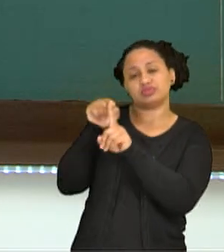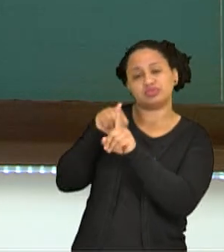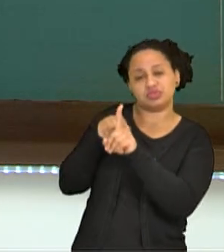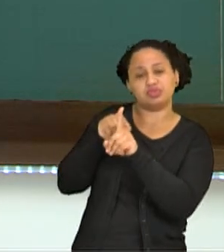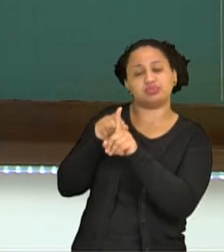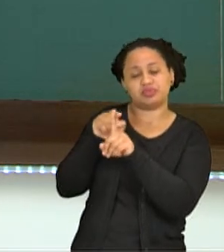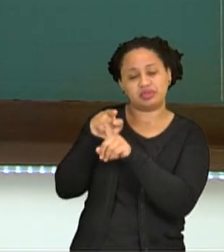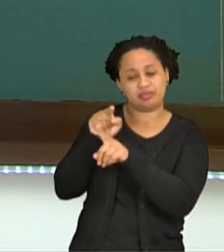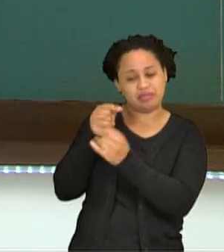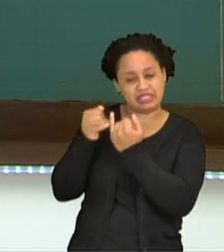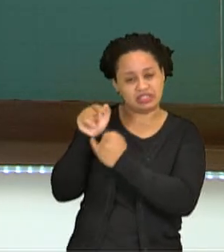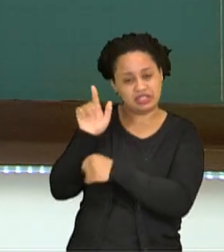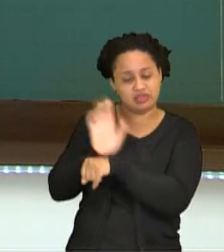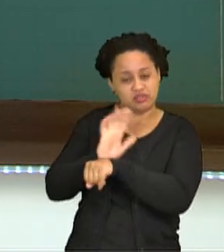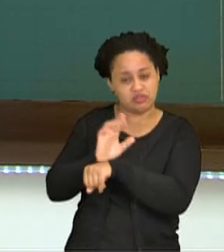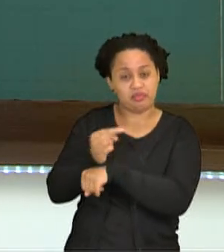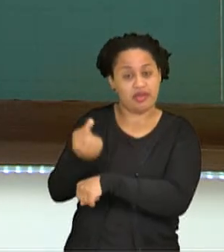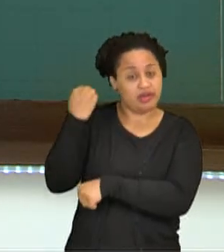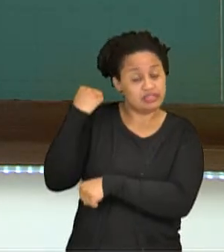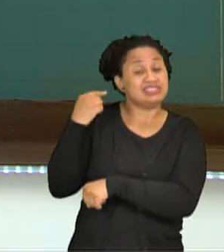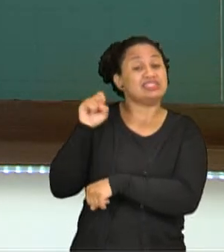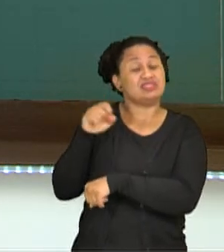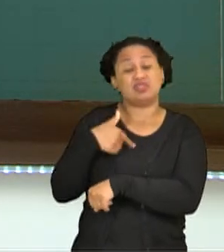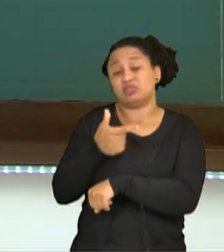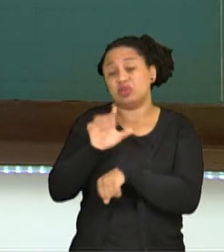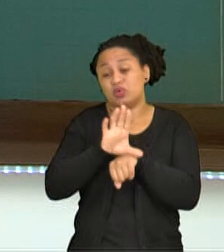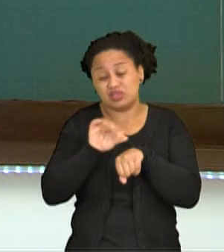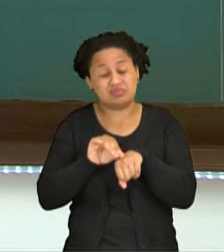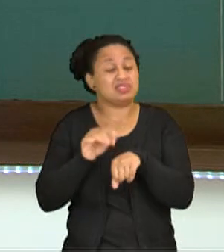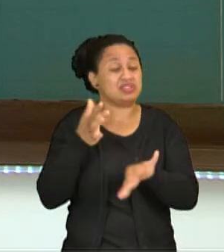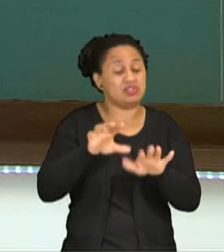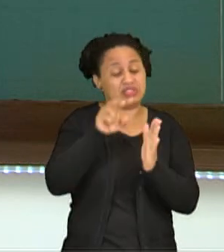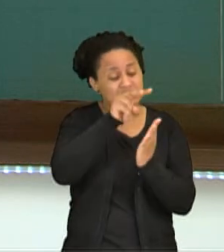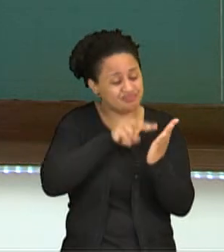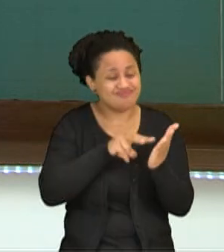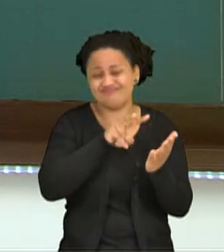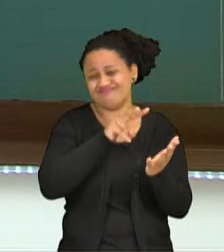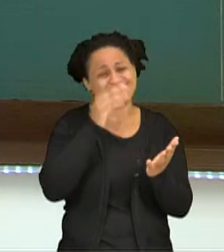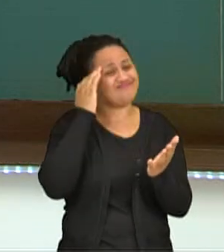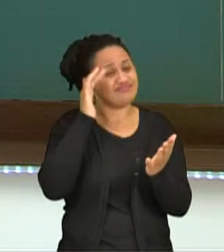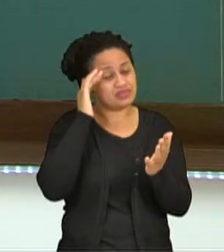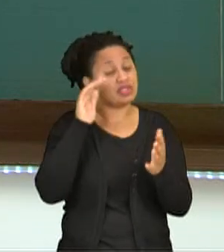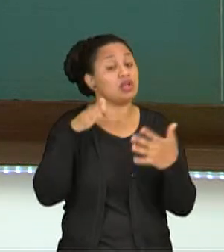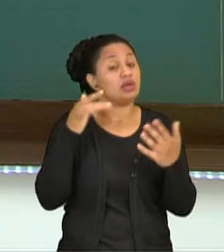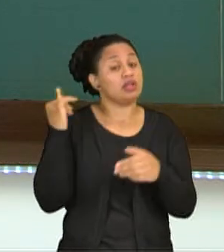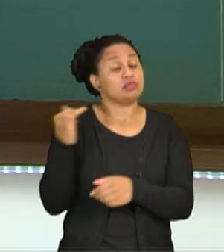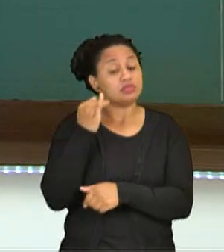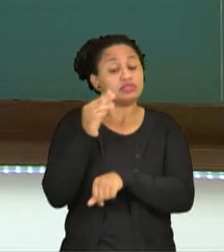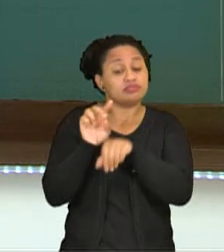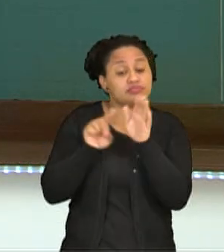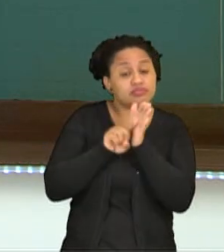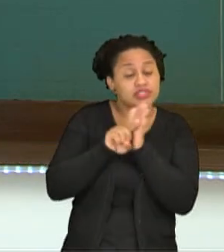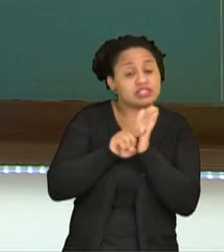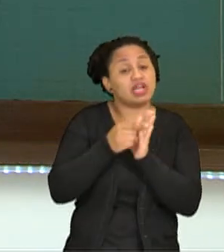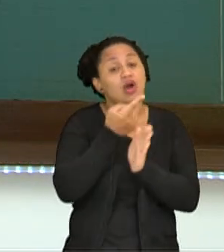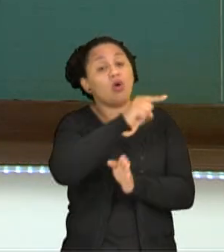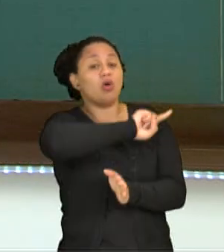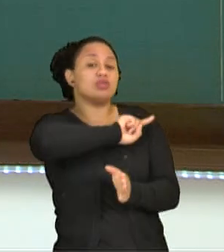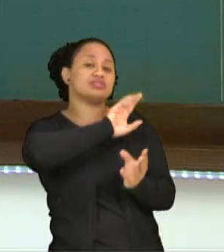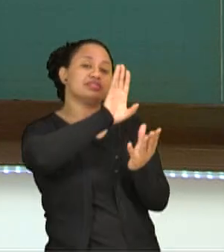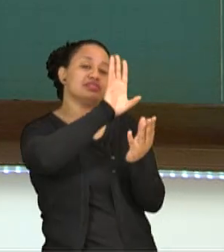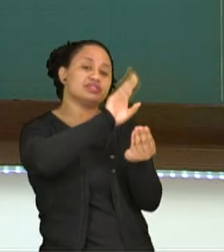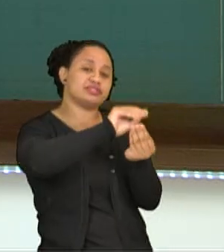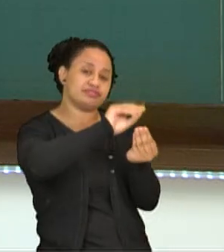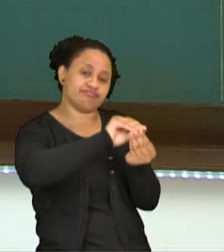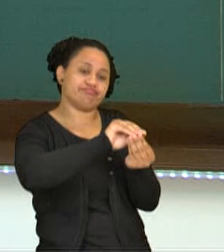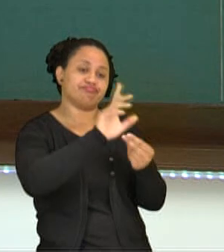não tiver um conhecimento prévio, talvez você não entenda ali a história do filme. Sempre bom buscar, de repente, resenhas de filmes